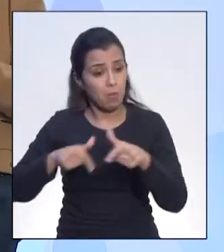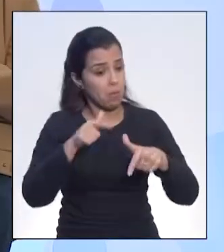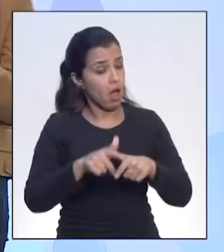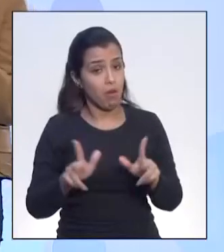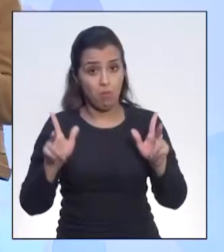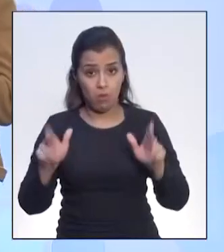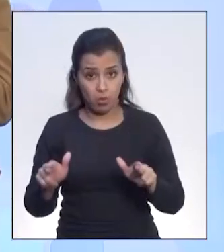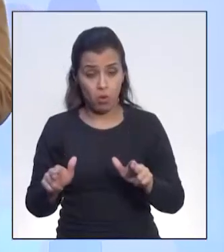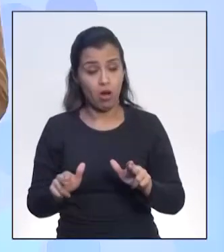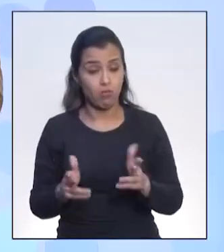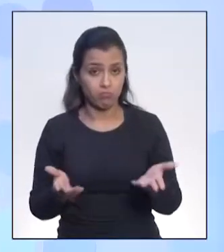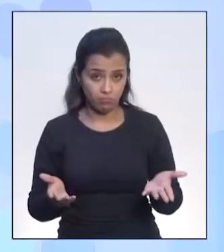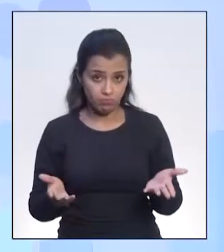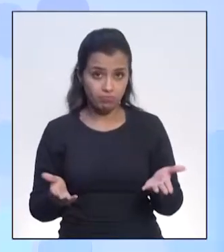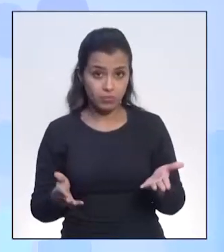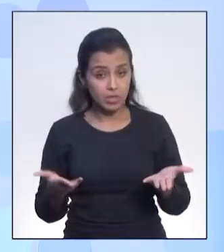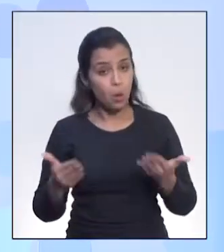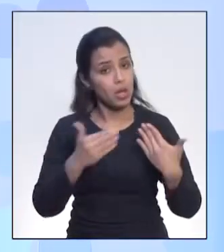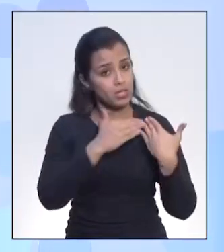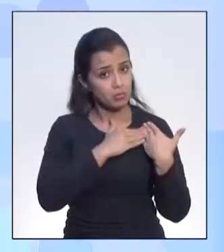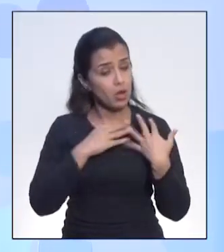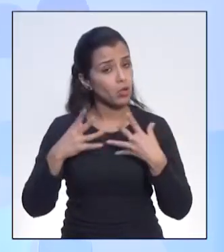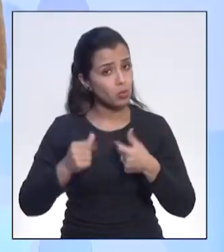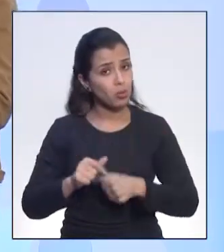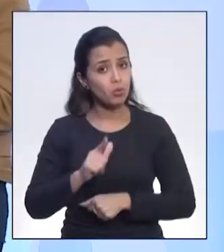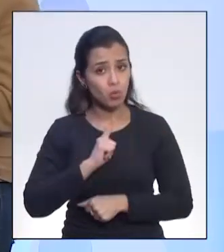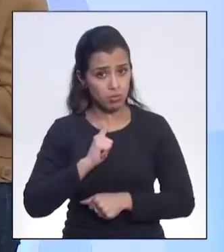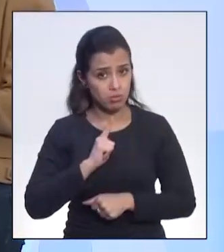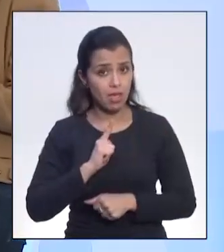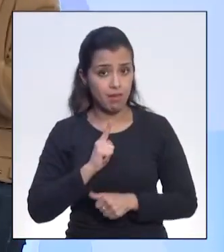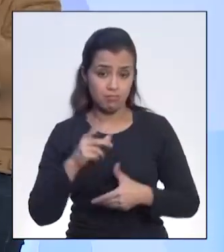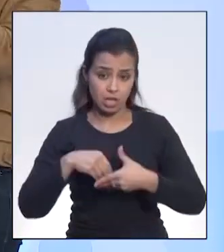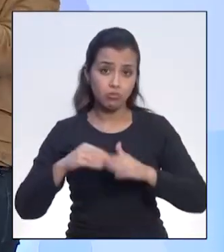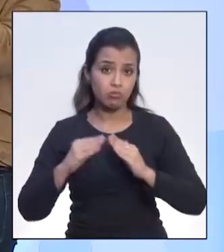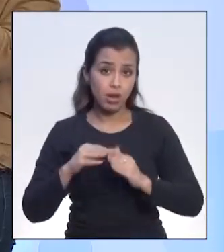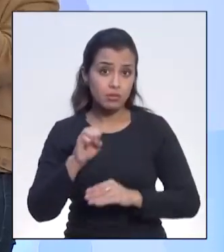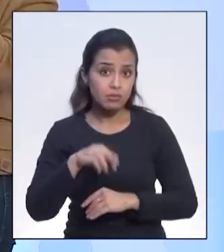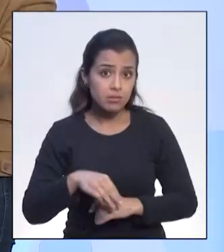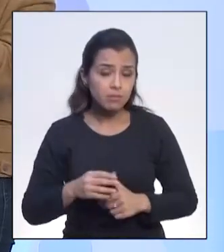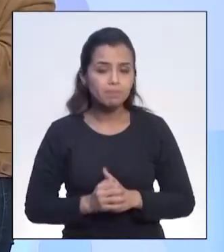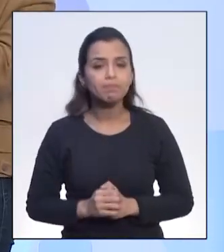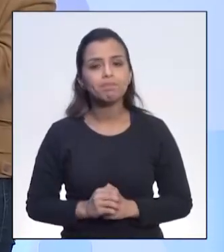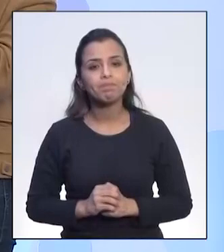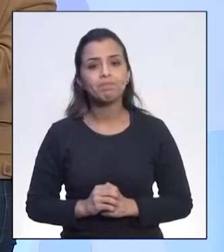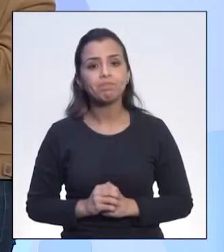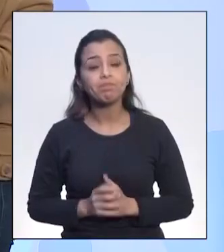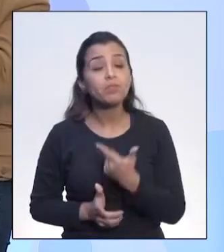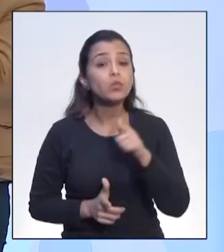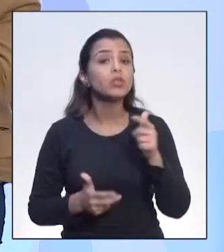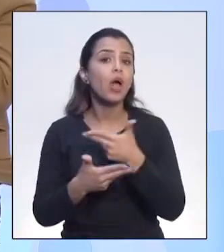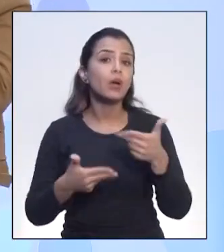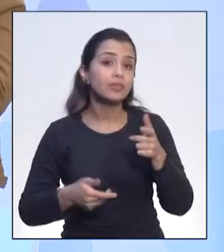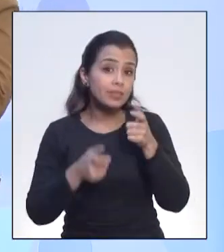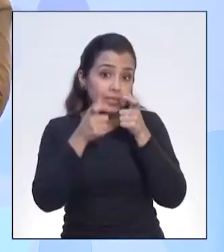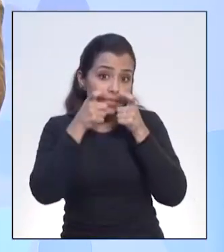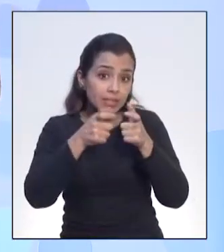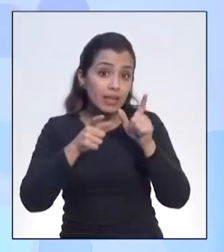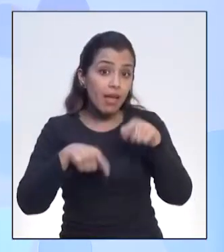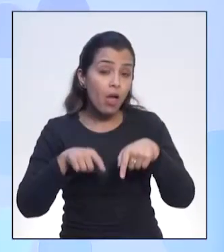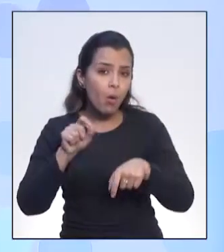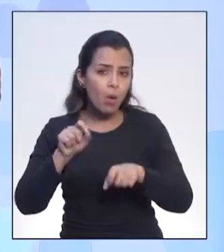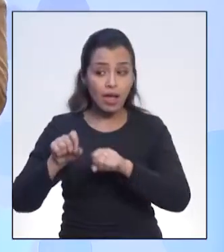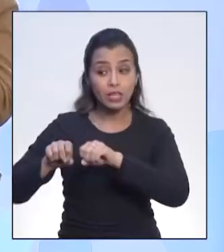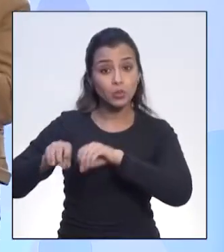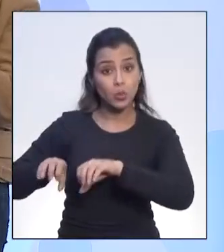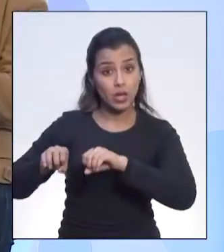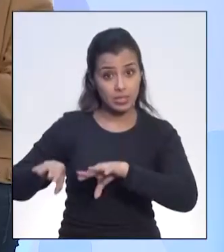ambos têm responsabilidades com os cuidados com a casa. Outro fator interessante é assim, a